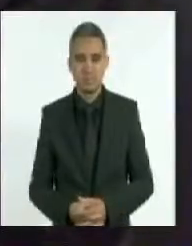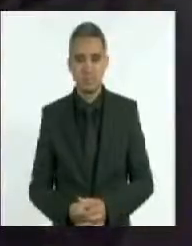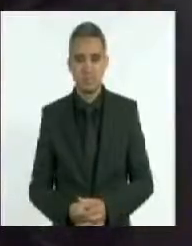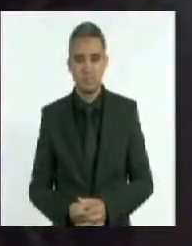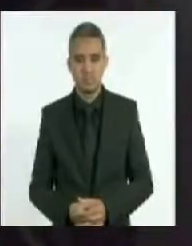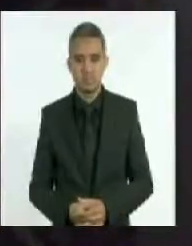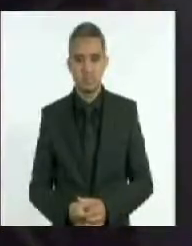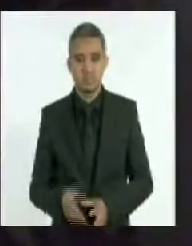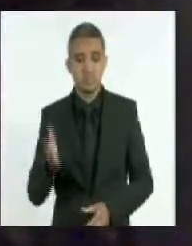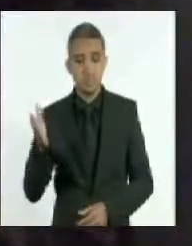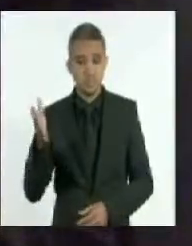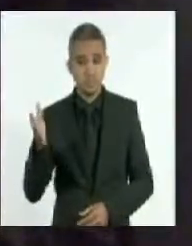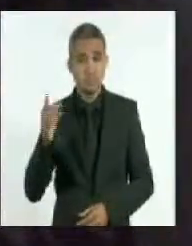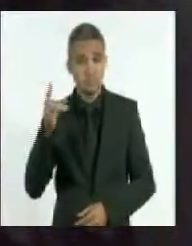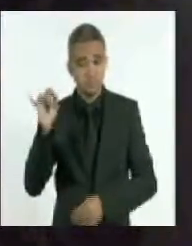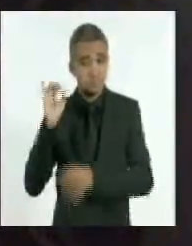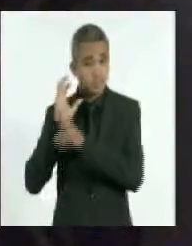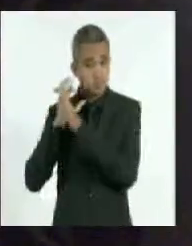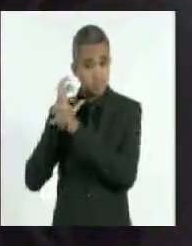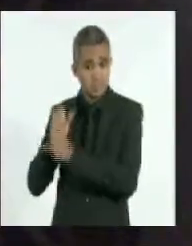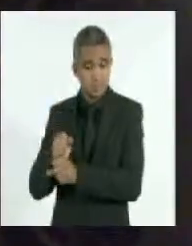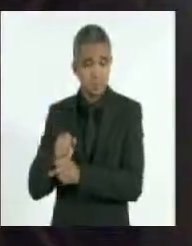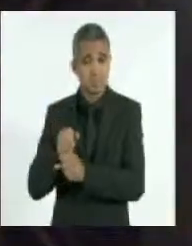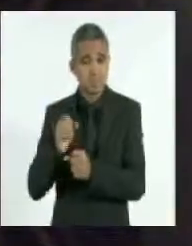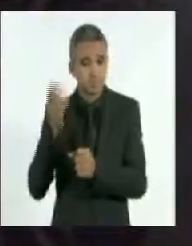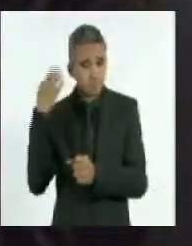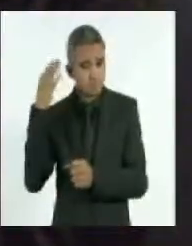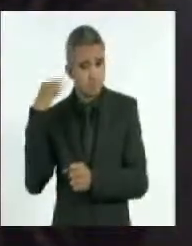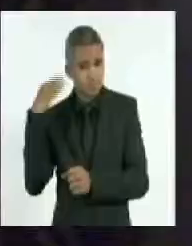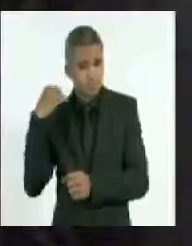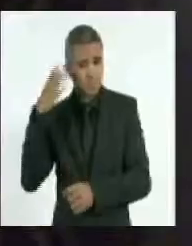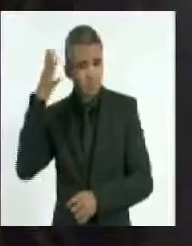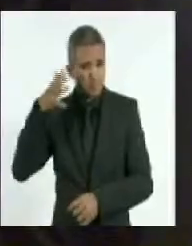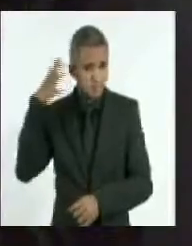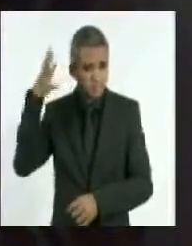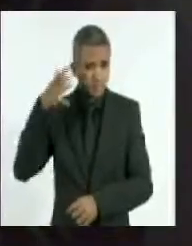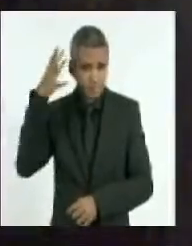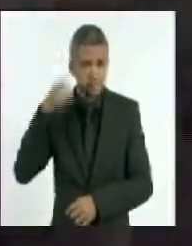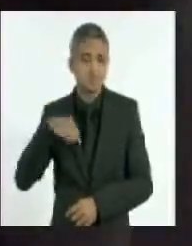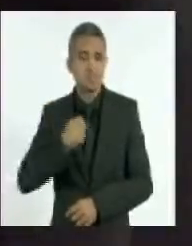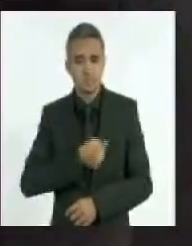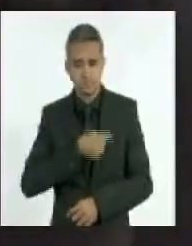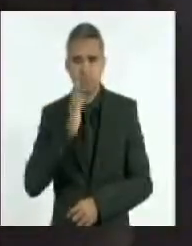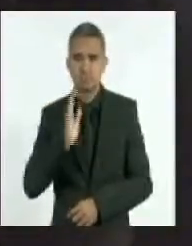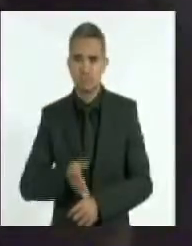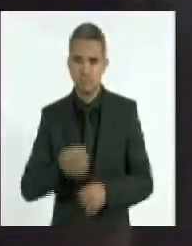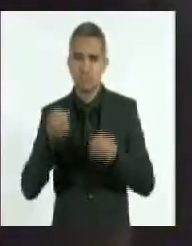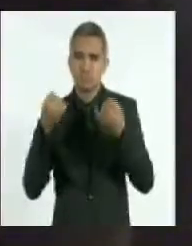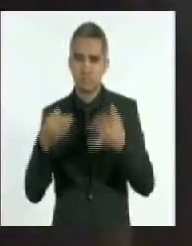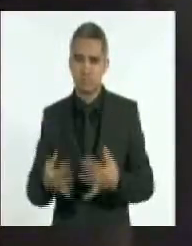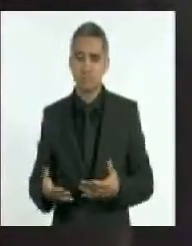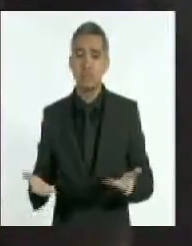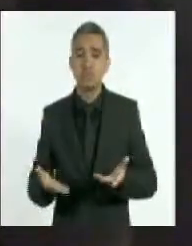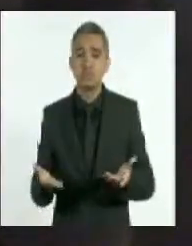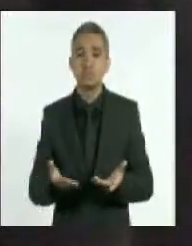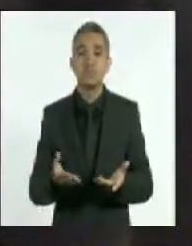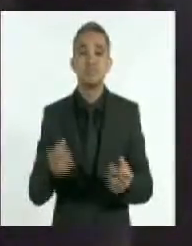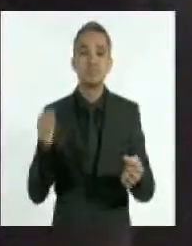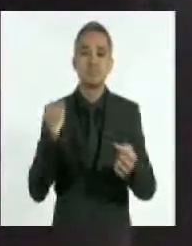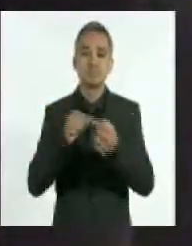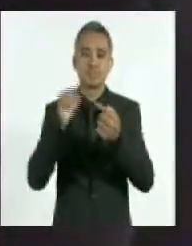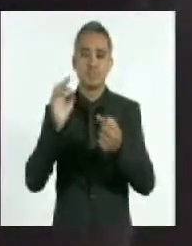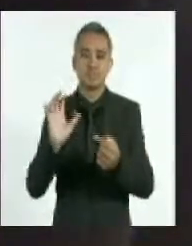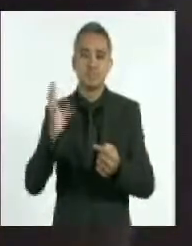Vossa Excelência, se buscar os anais desta casa, vai ver que nós dizíamos isto tudo foi confirmado. Não que nós